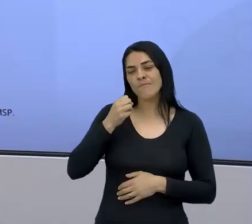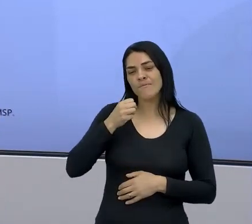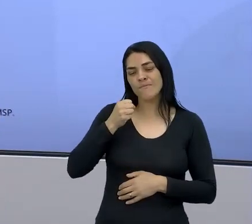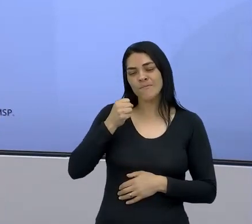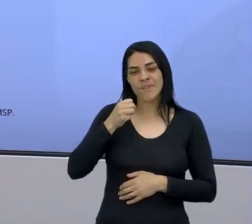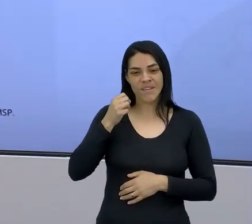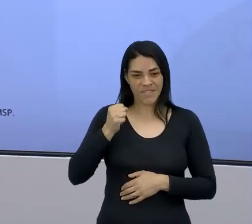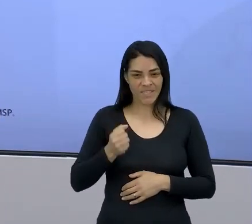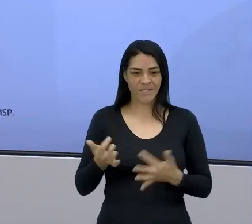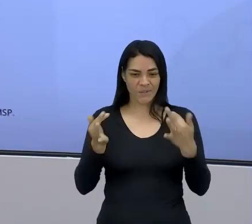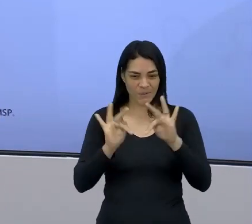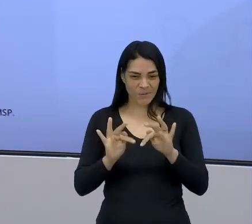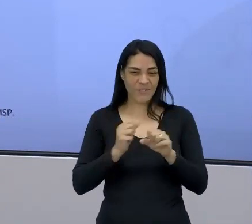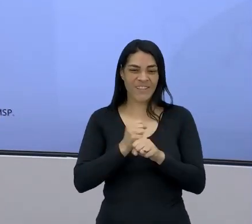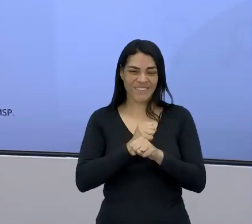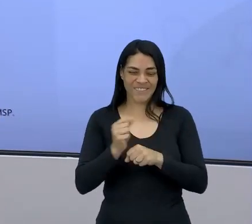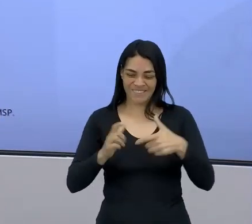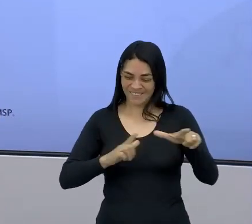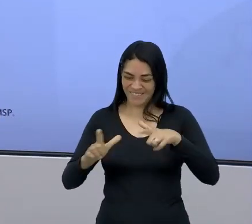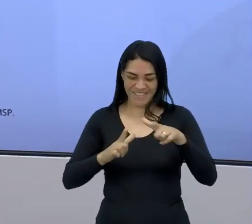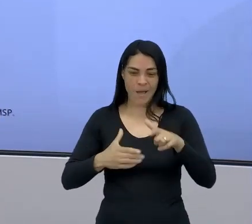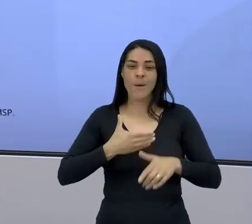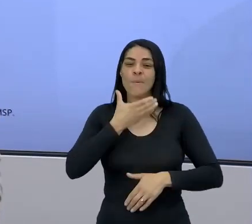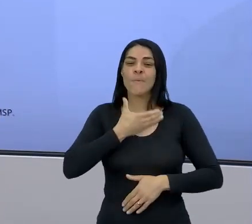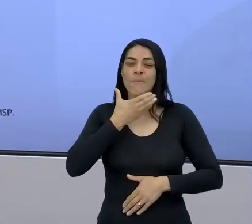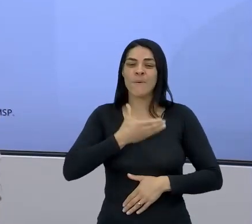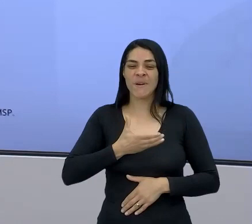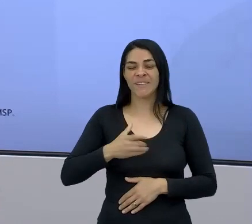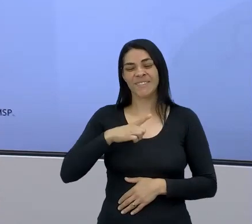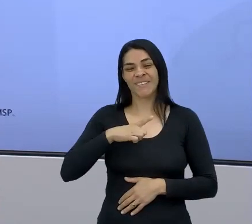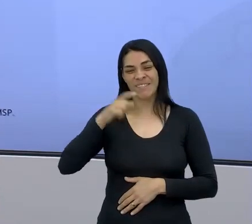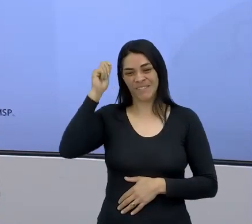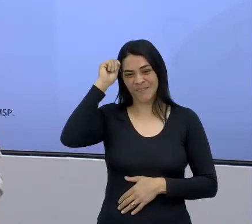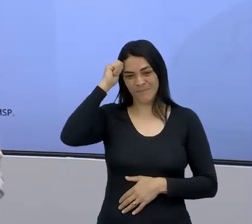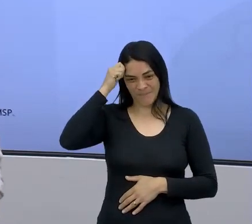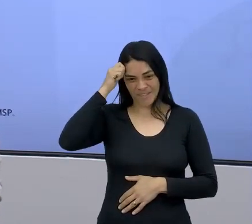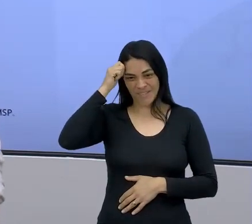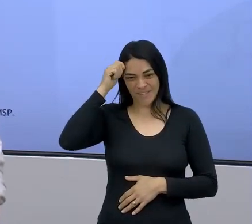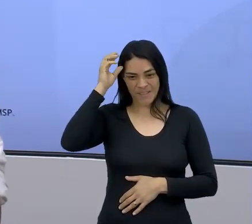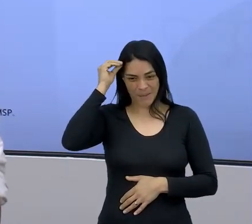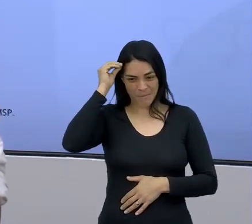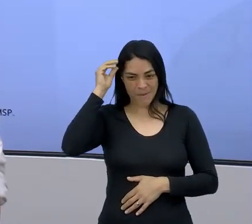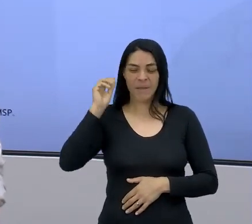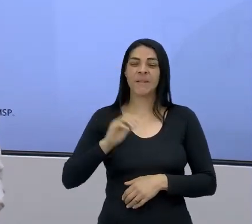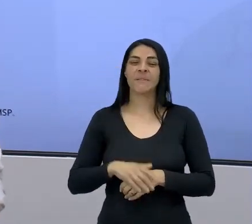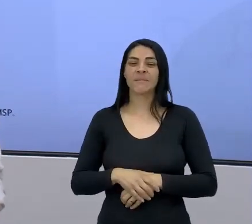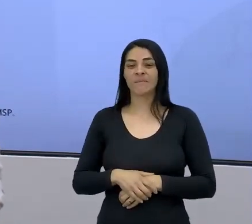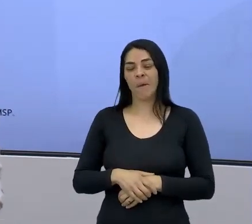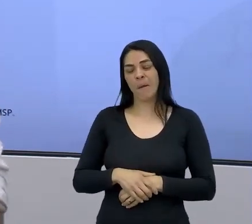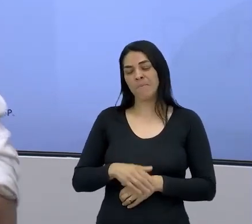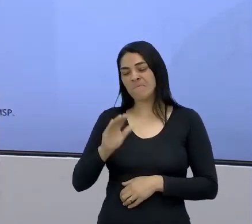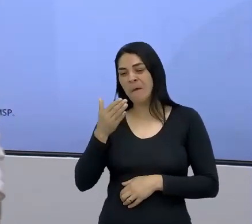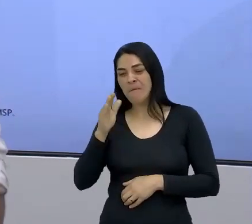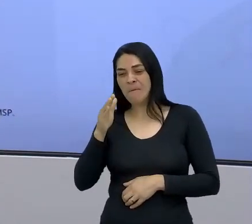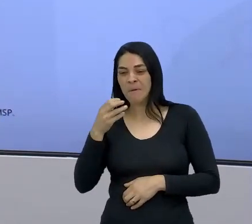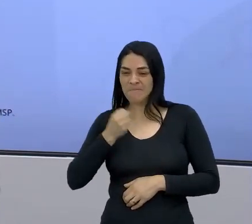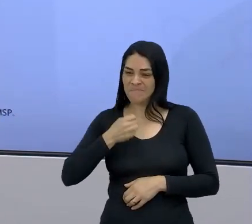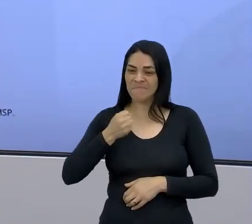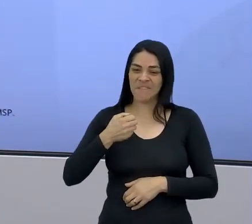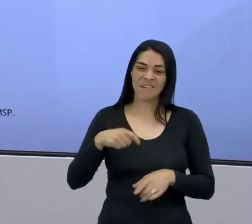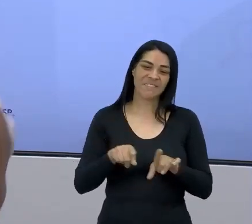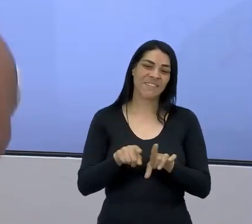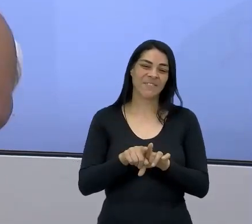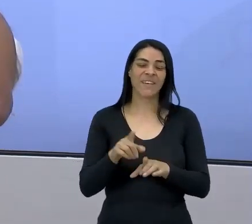final do ano eu vou trabalhar como Papai Noel. Tenho o cabelo preto, pretinho, mas tá um pouco grisalho também.